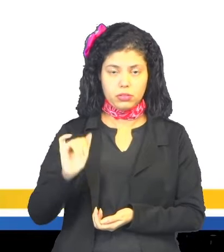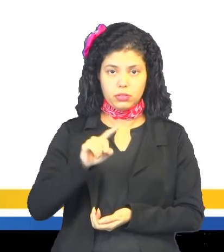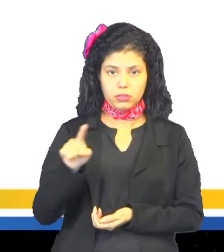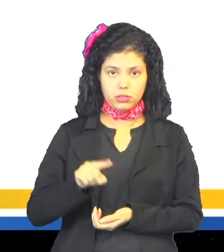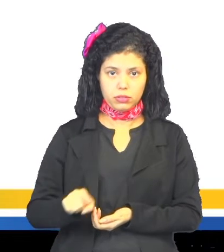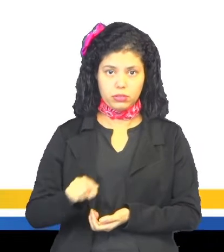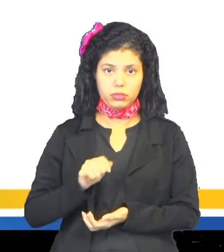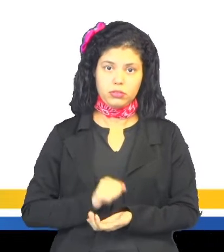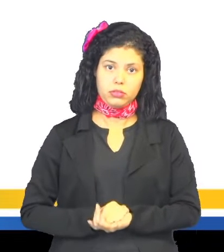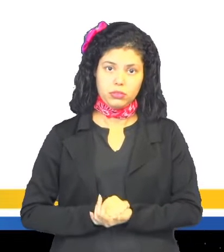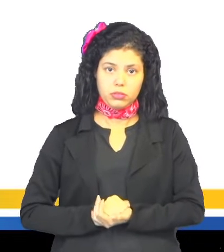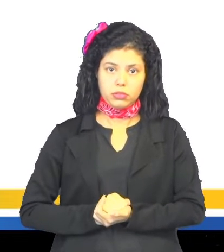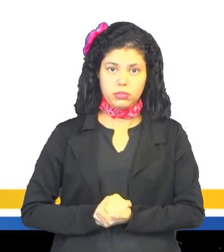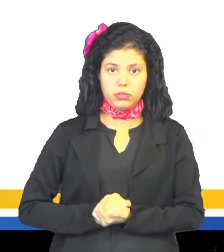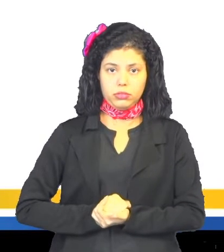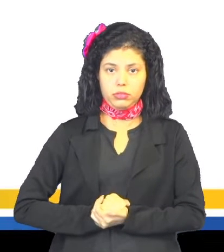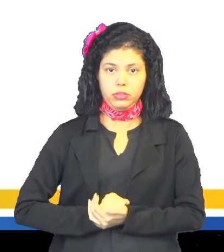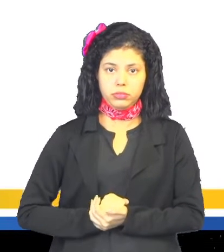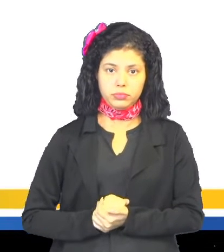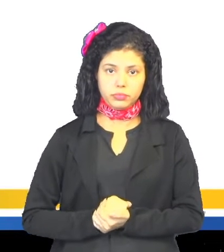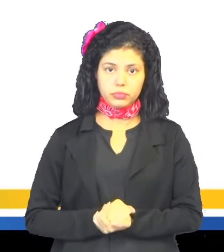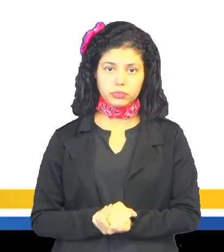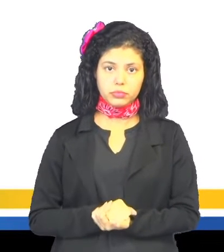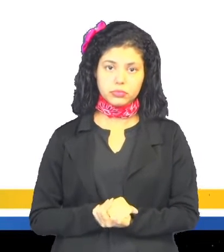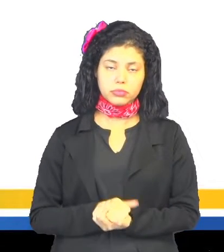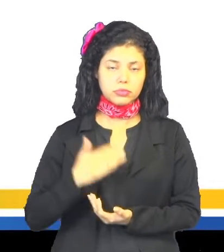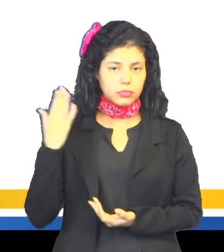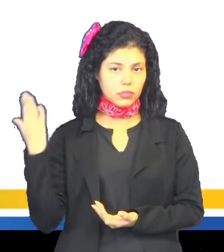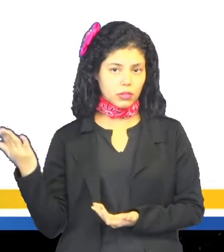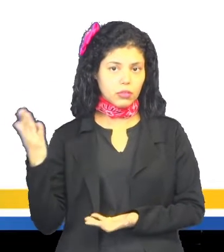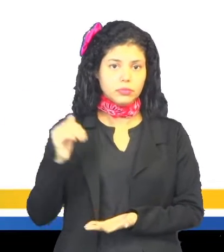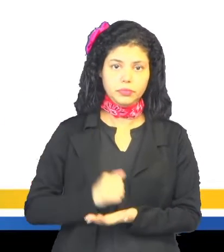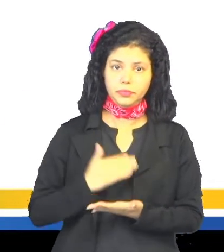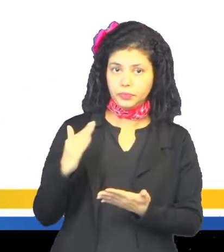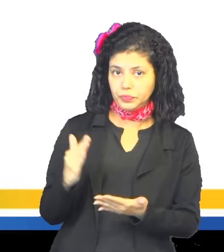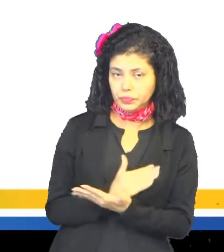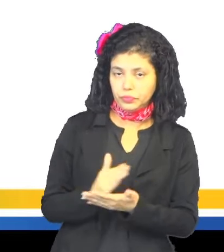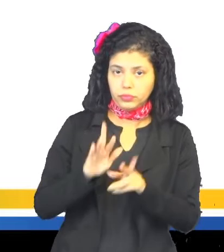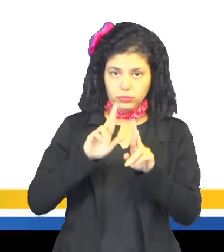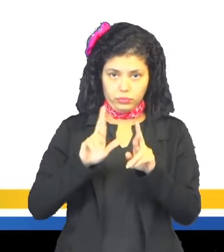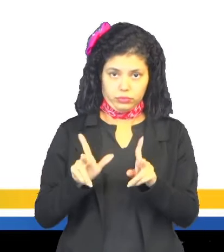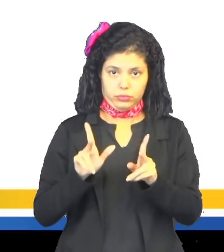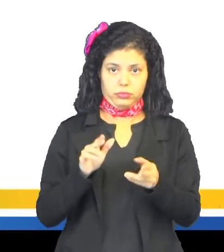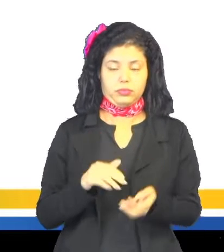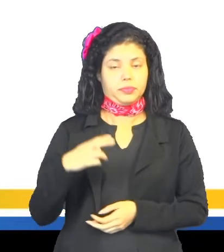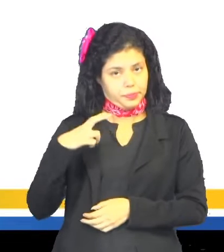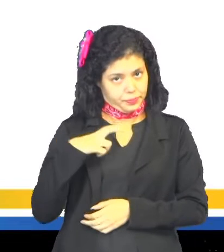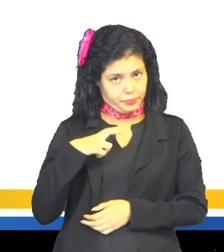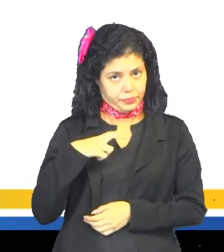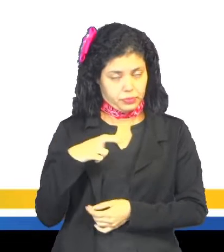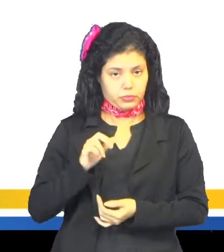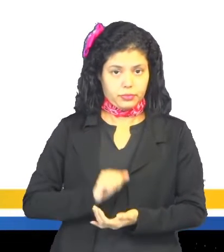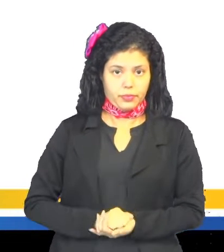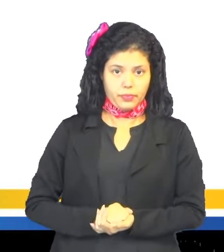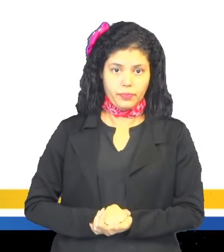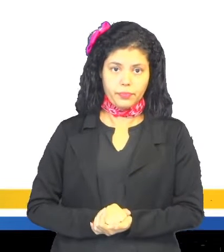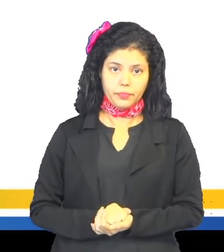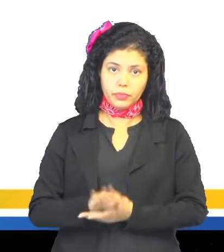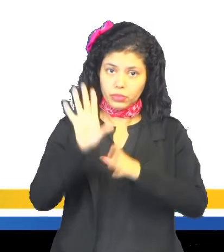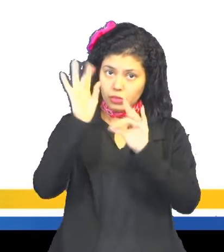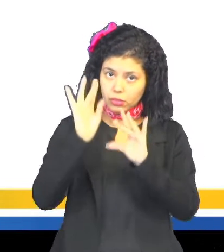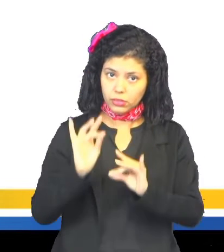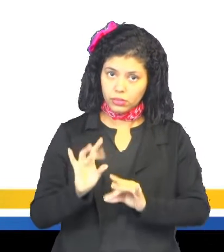grega que agora ele amada dele é esperta tá então algumas diferenças ali particularidades ganha